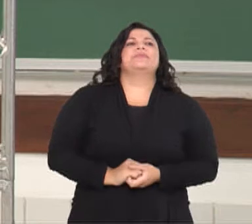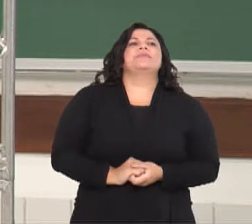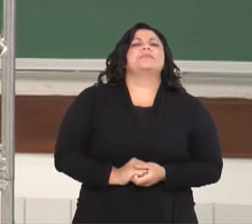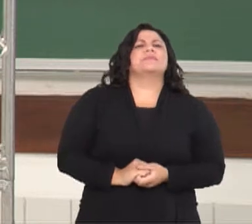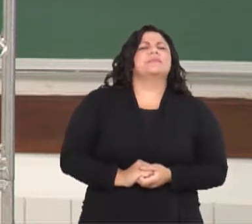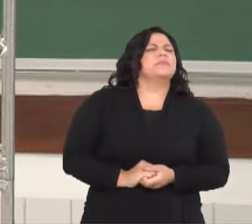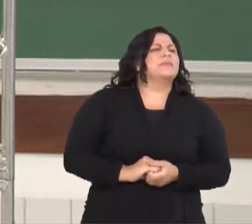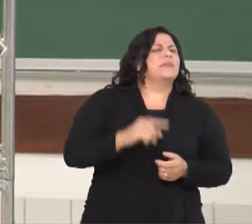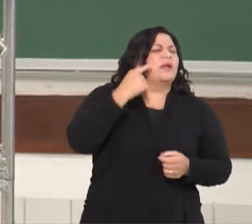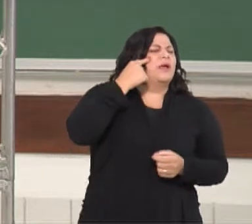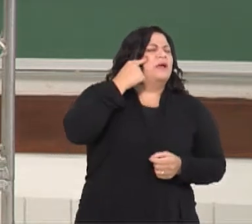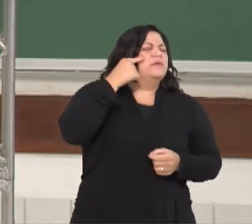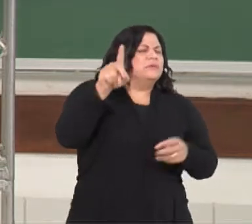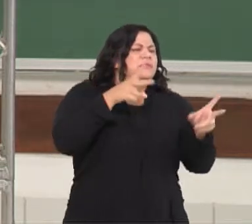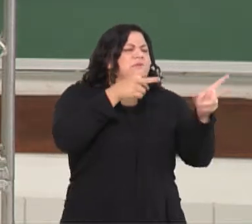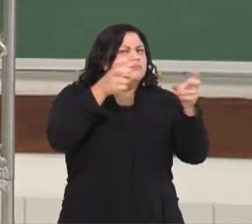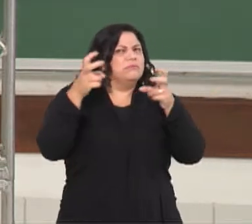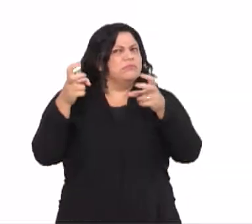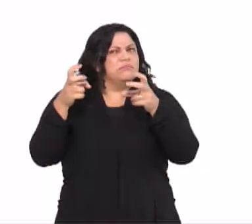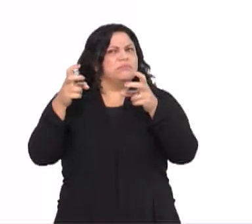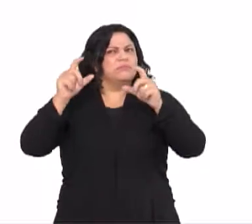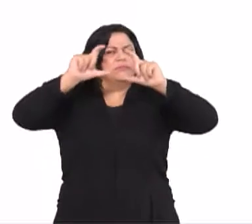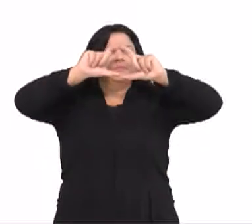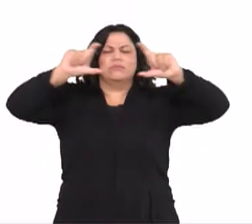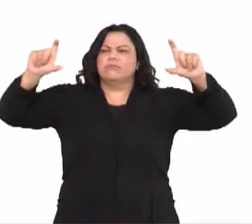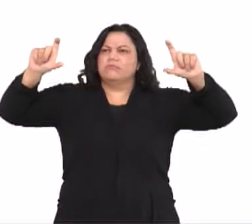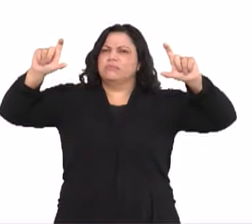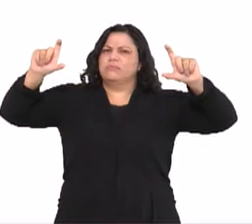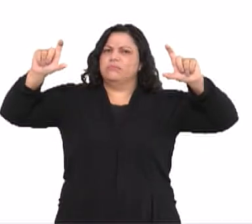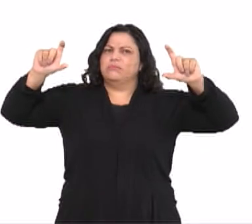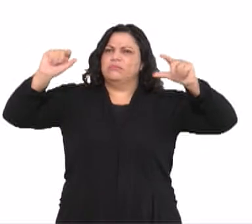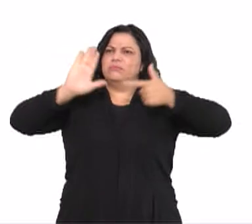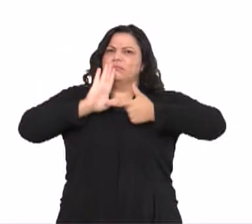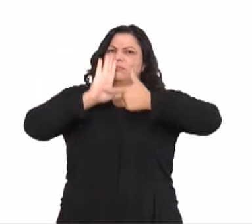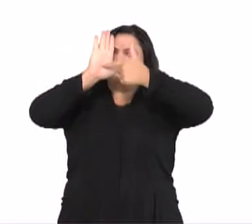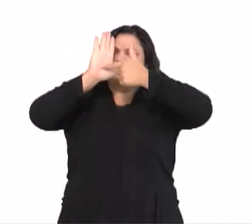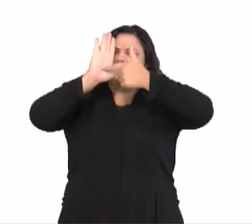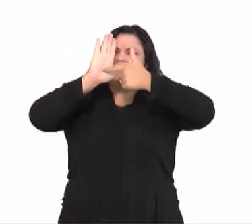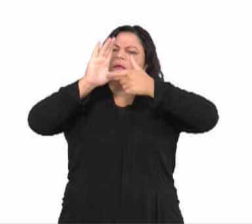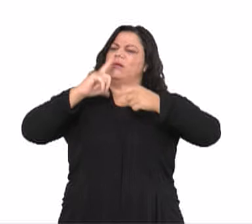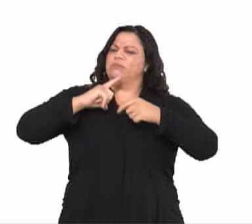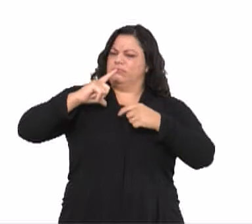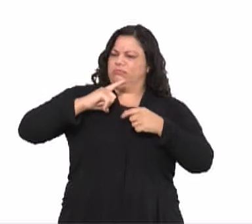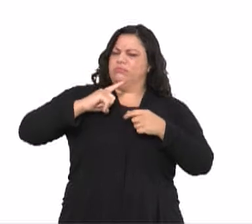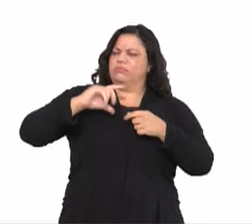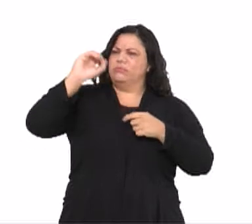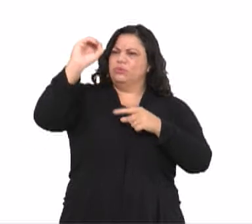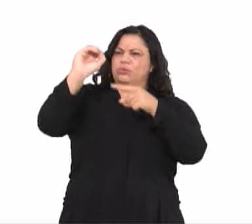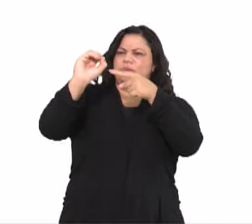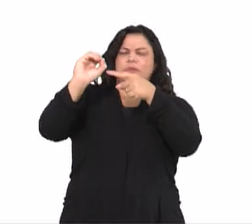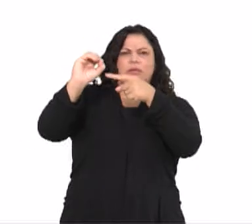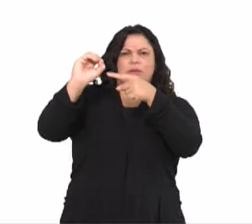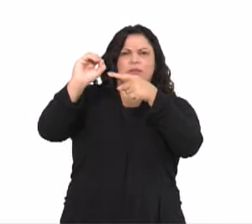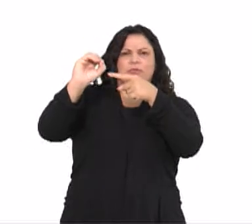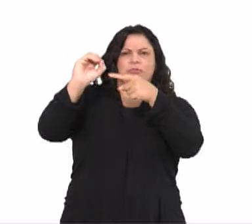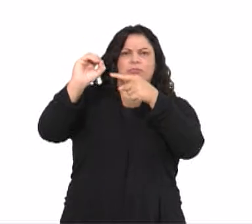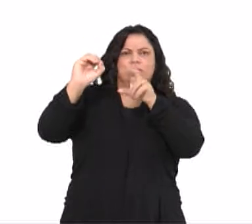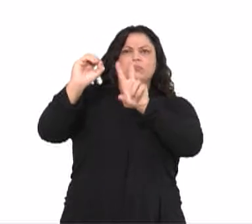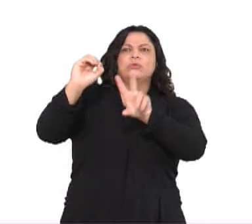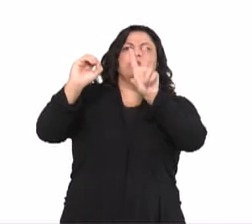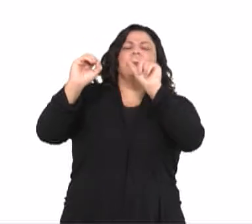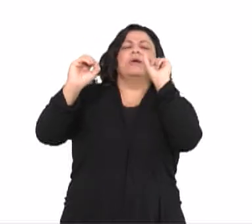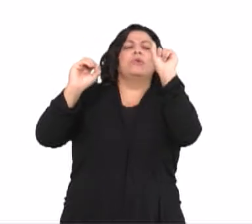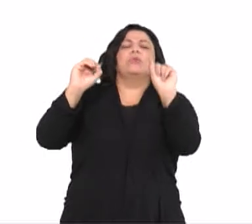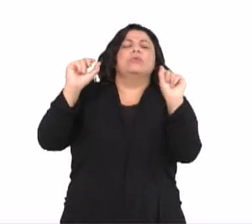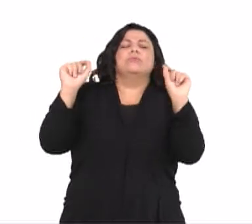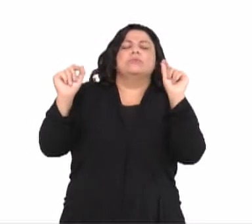Você percebeu lá que mesmo que o termo não esteja expresso, ele existe como coeficiente zero, ou seja, o valor dele está lá. Por